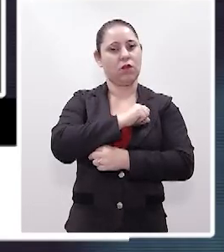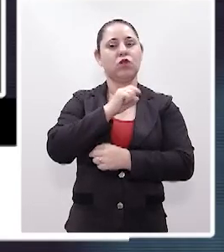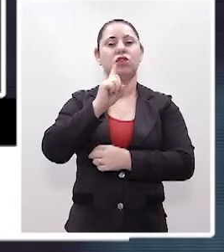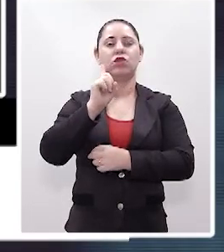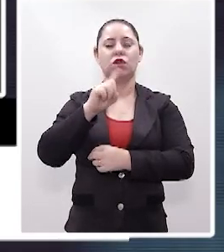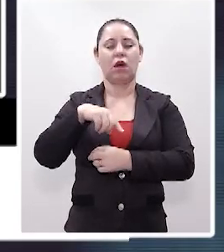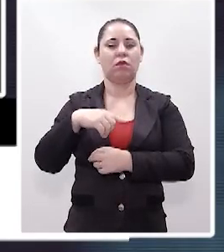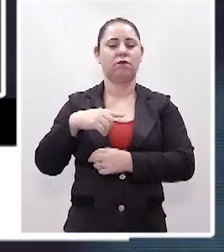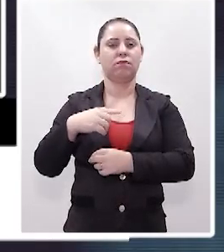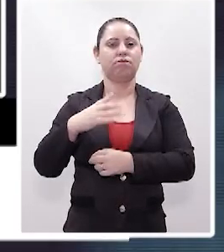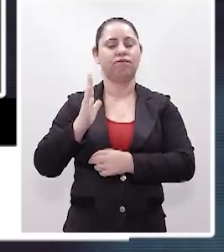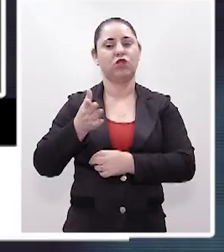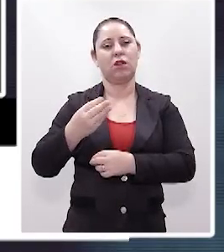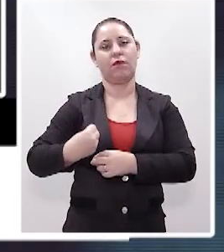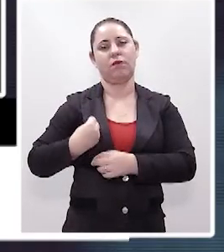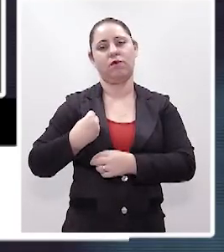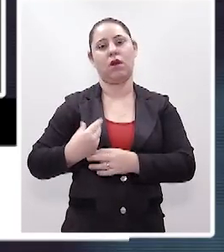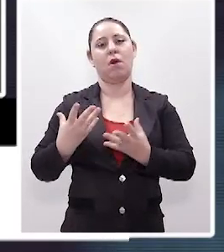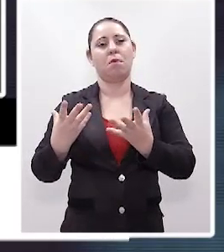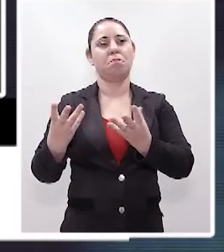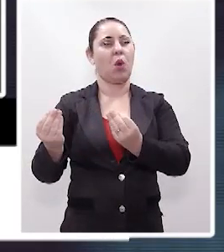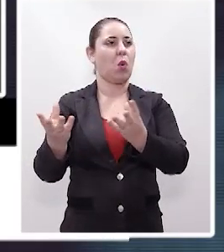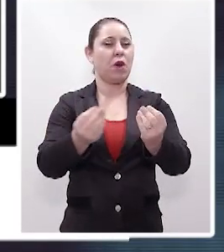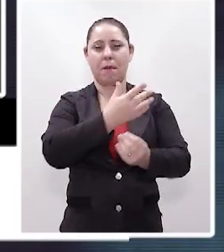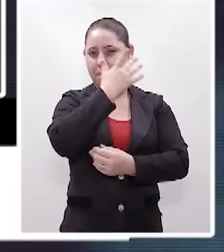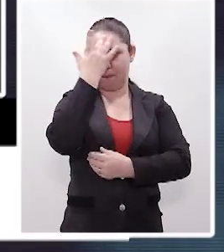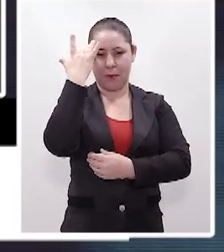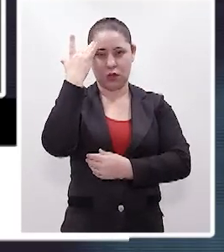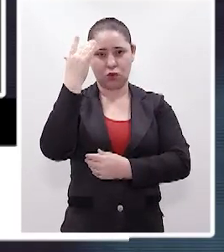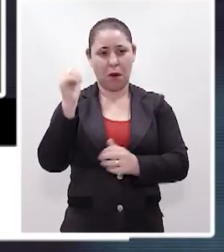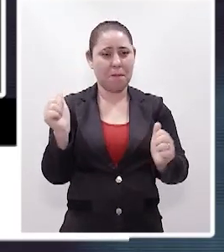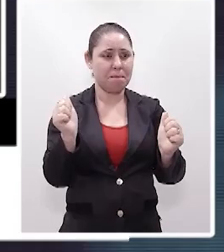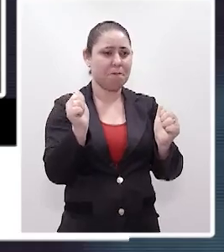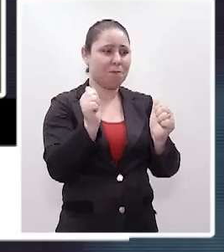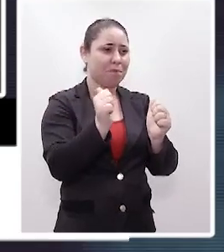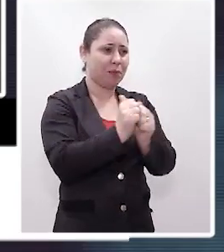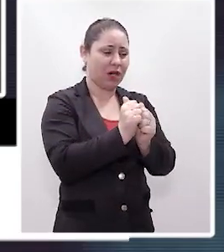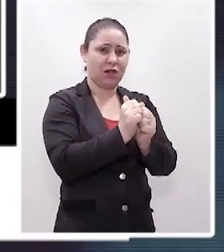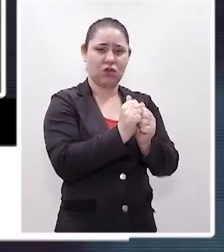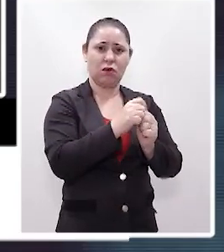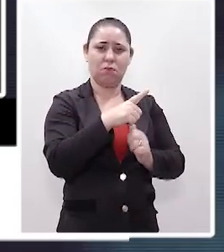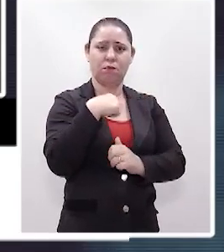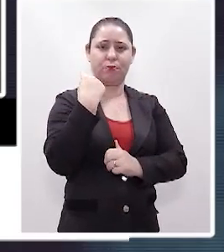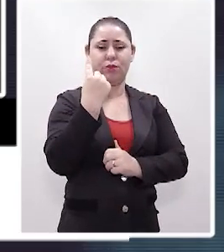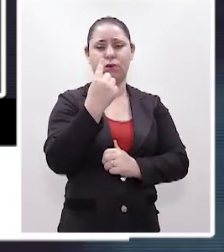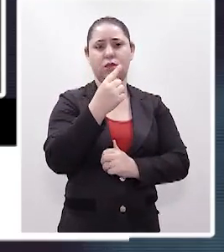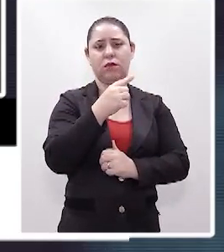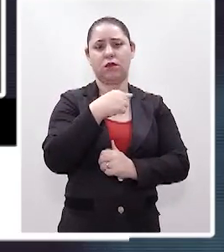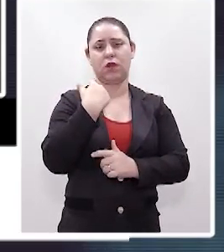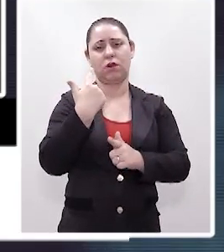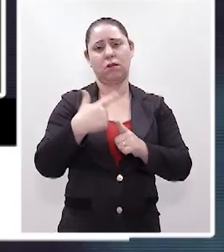já está vivenciando aí muitas pessoas próximas da gente indo embora por